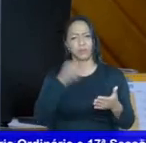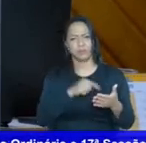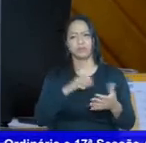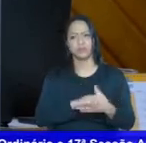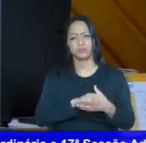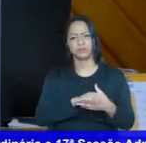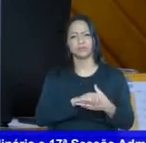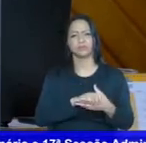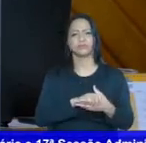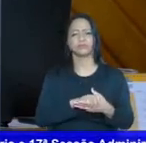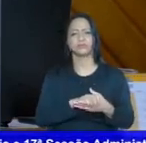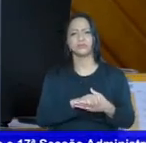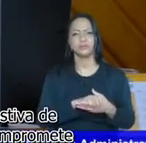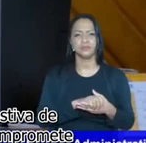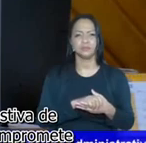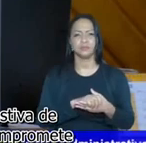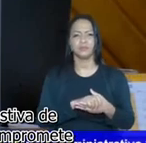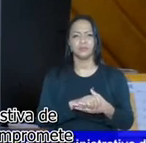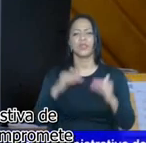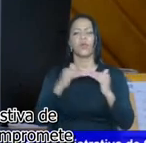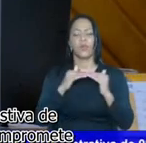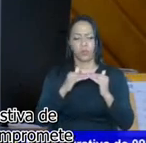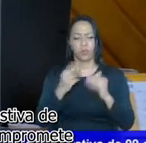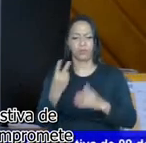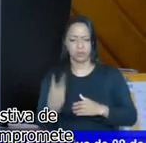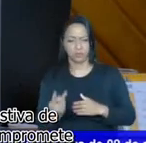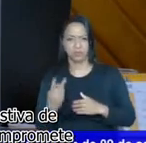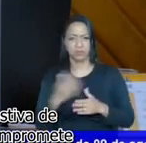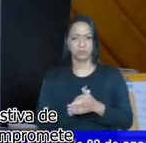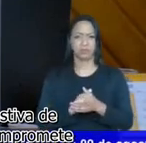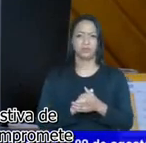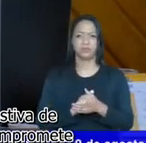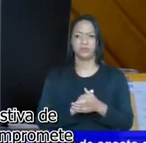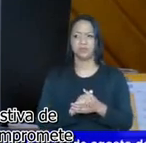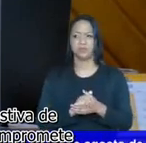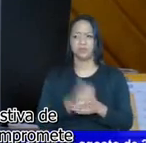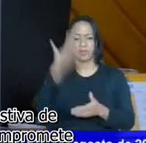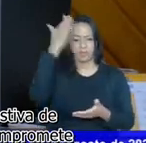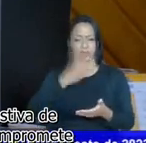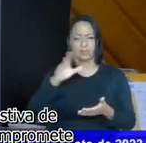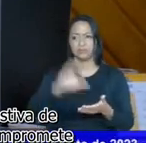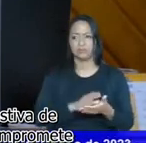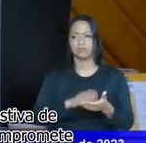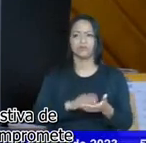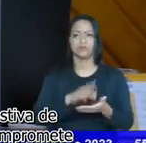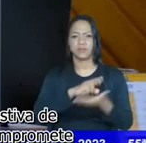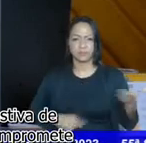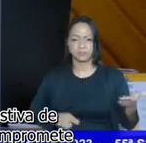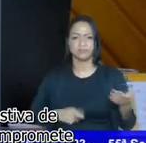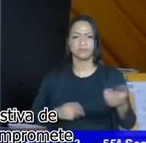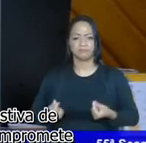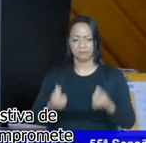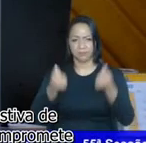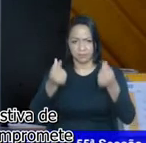Desses 4 pontos, eu concordo com 2, em relação à apresentação intempestiva de relatórios financeiros, que